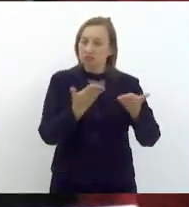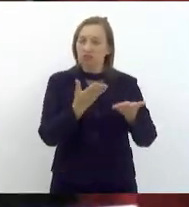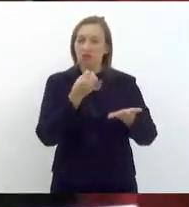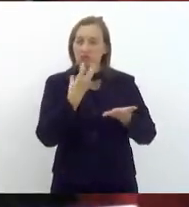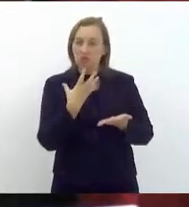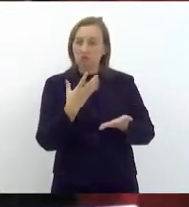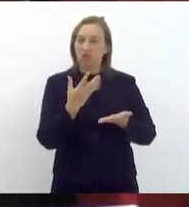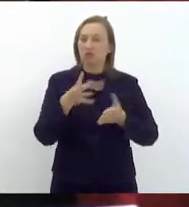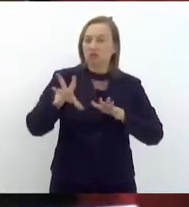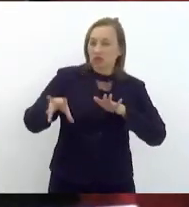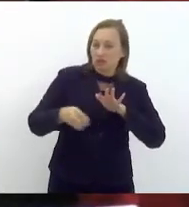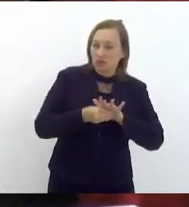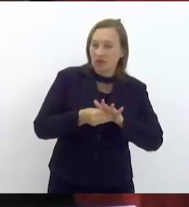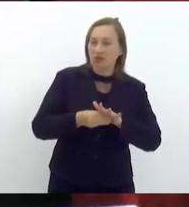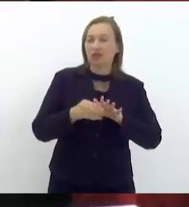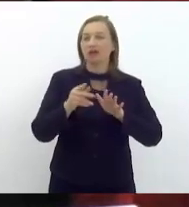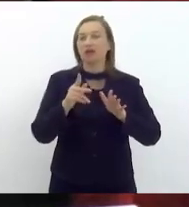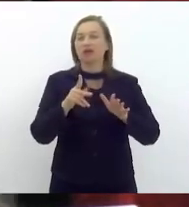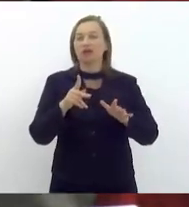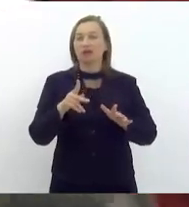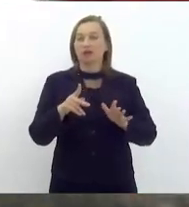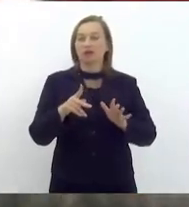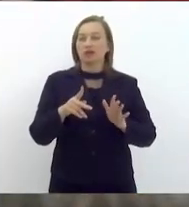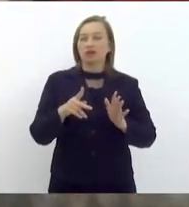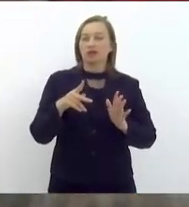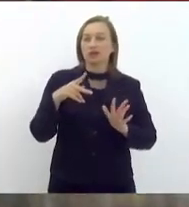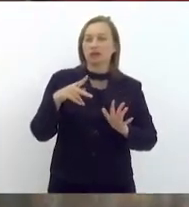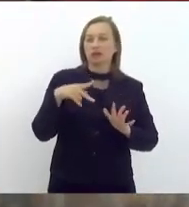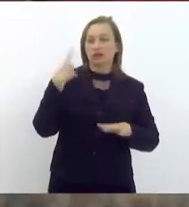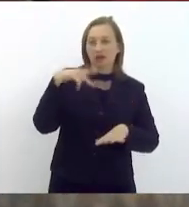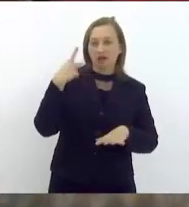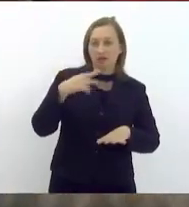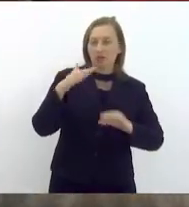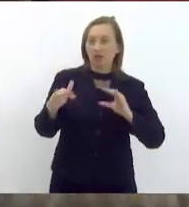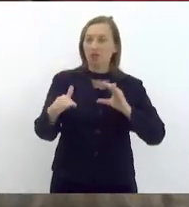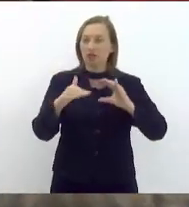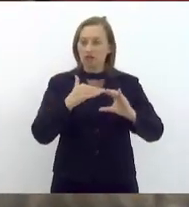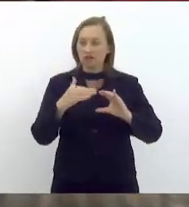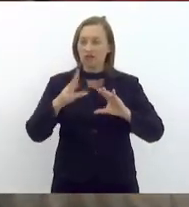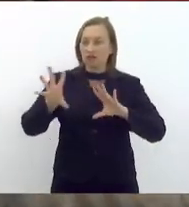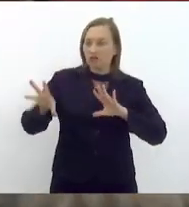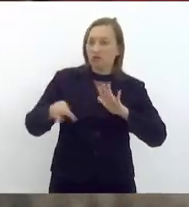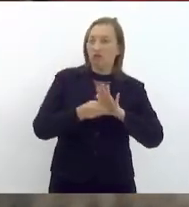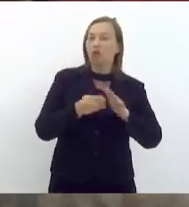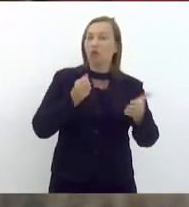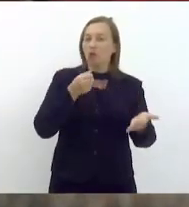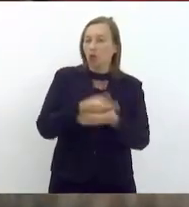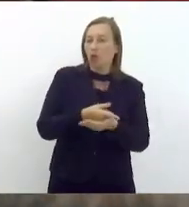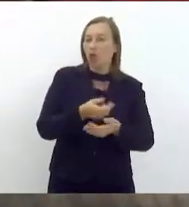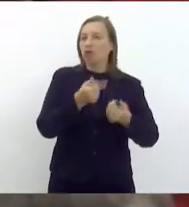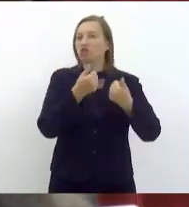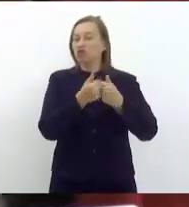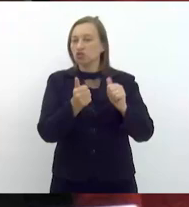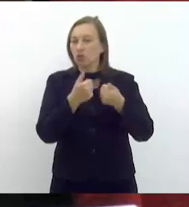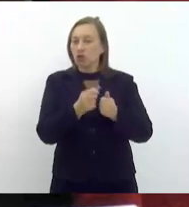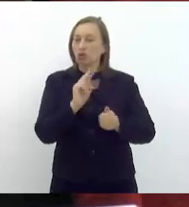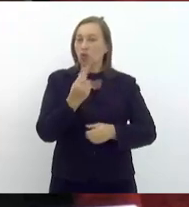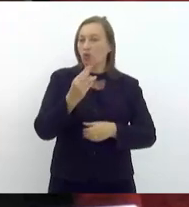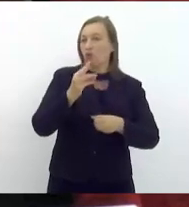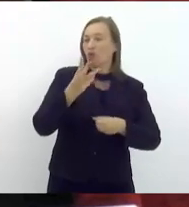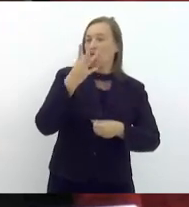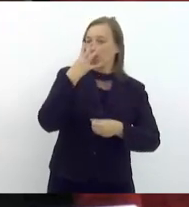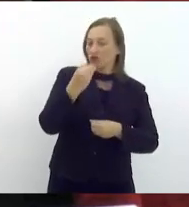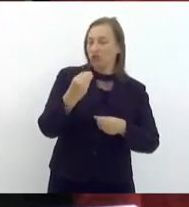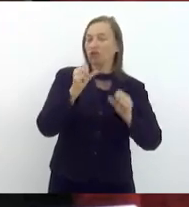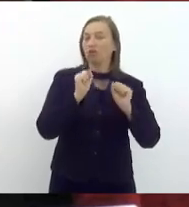parlamentar o envio de uma Emenda pode possibilitar a compra de um de um ônibus de Vans onde a gente pode